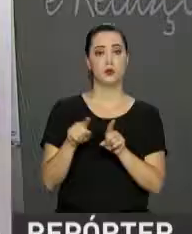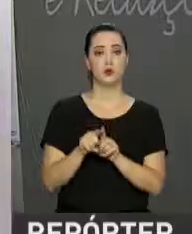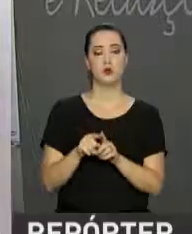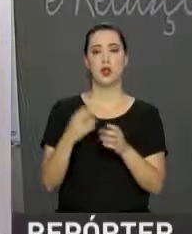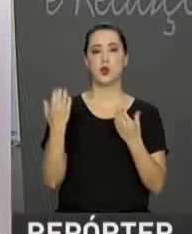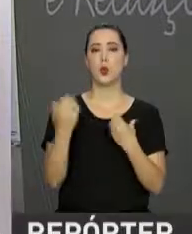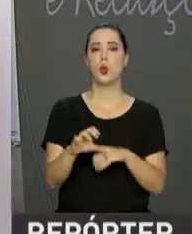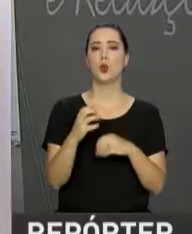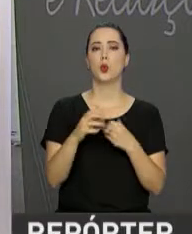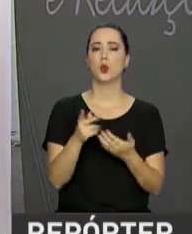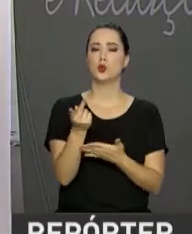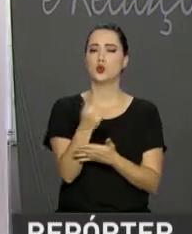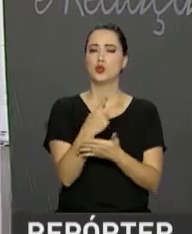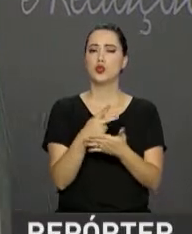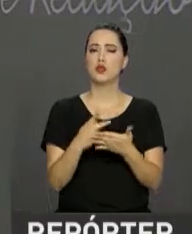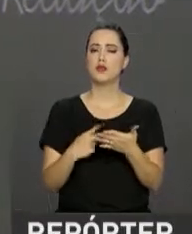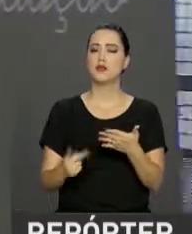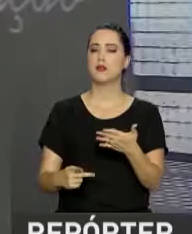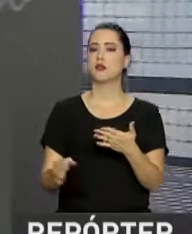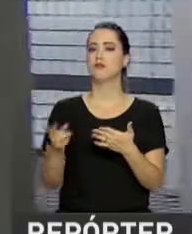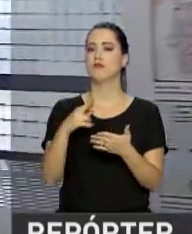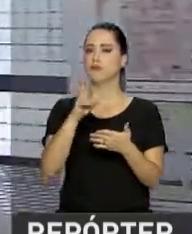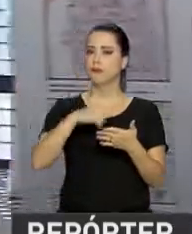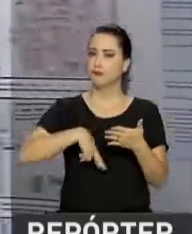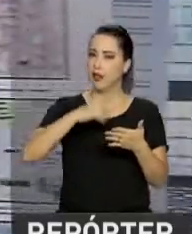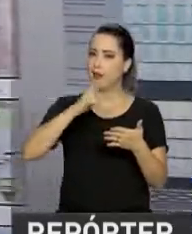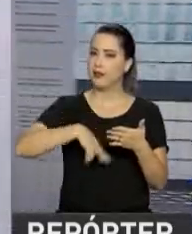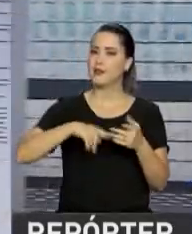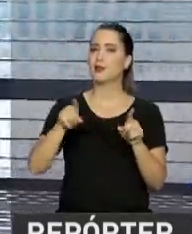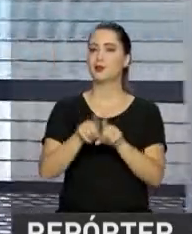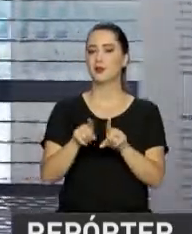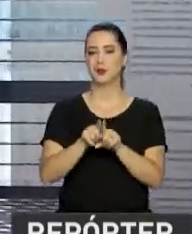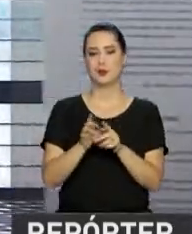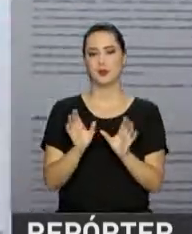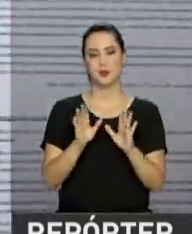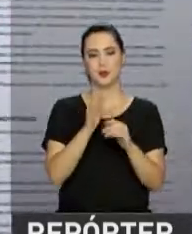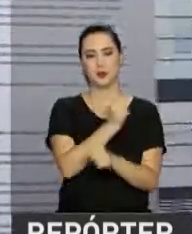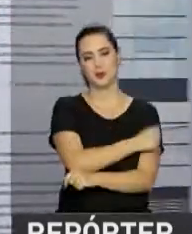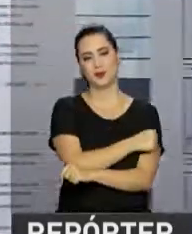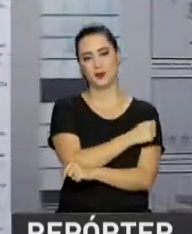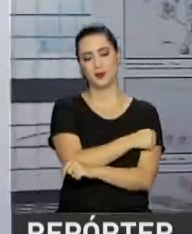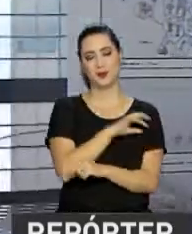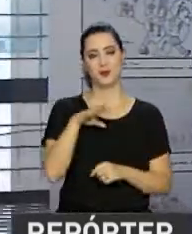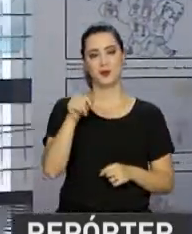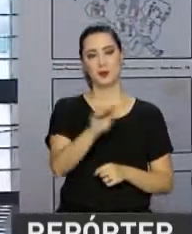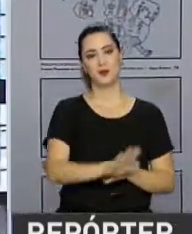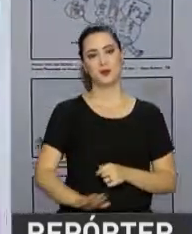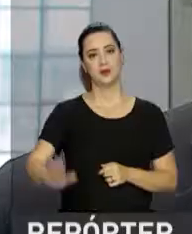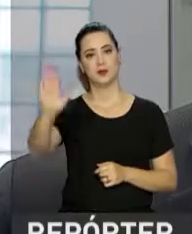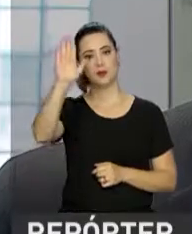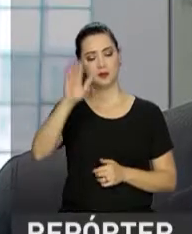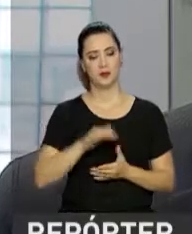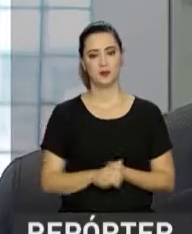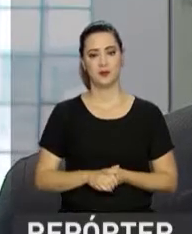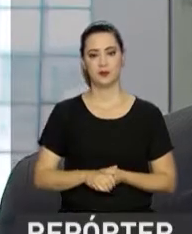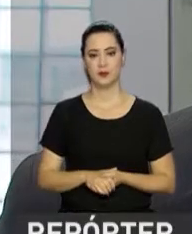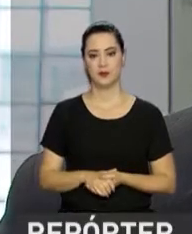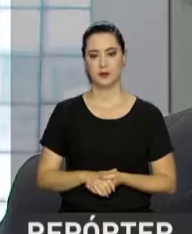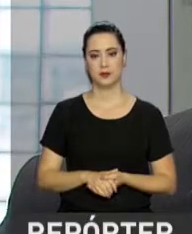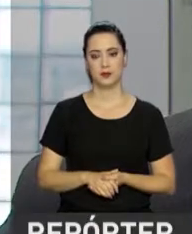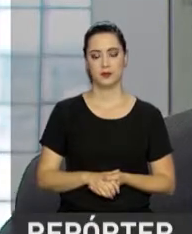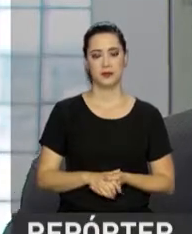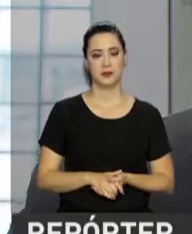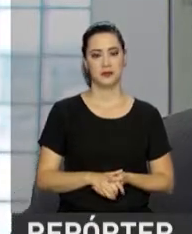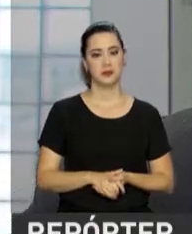de desenhos em redação para estudantes de escolas públicas e privadas de todo o brasil o grande ganho é